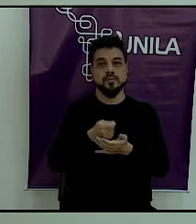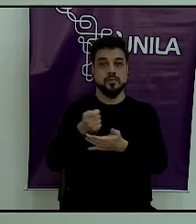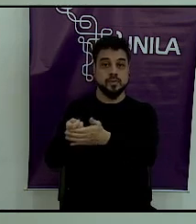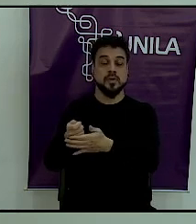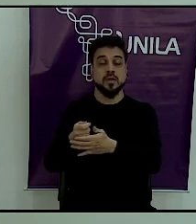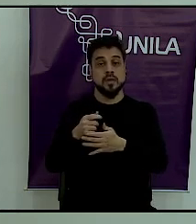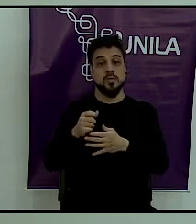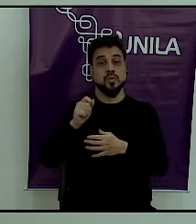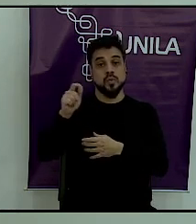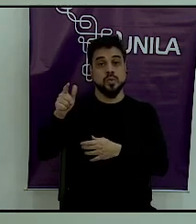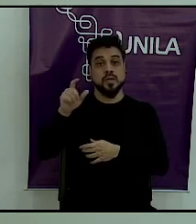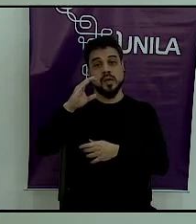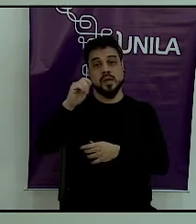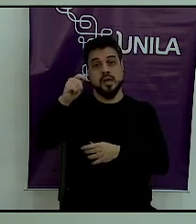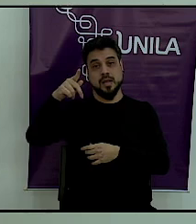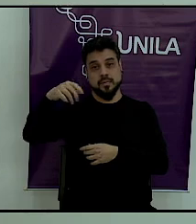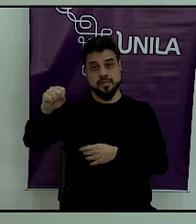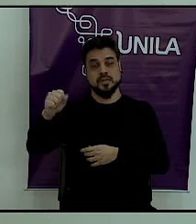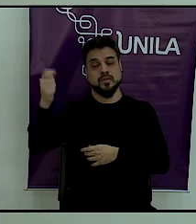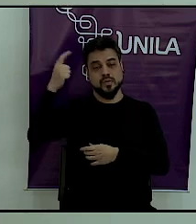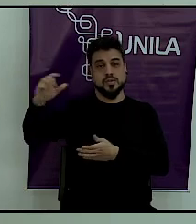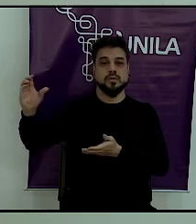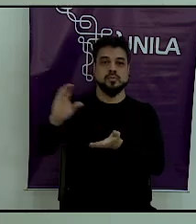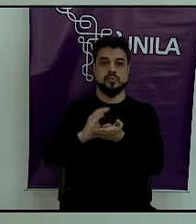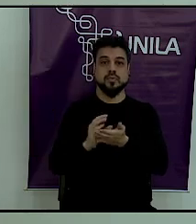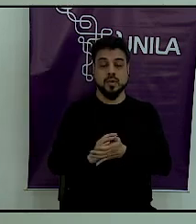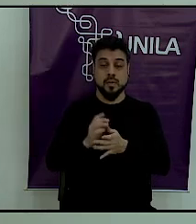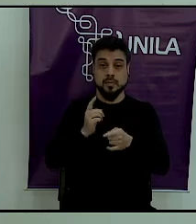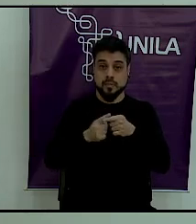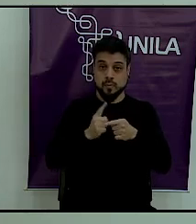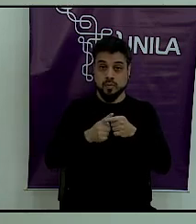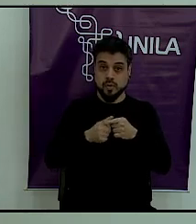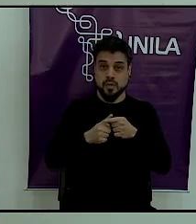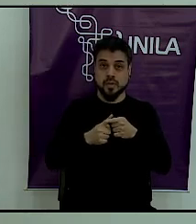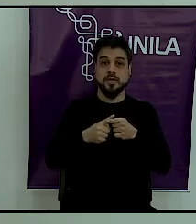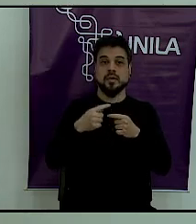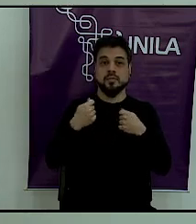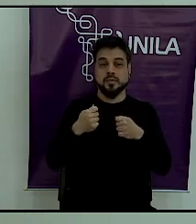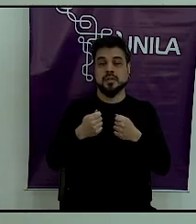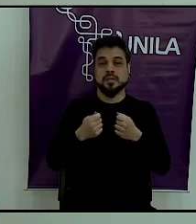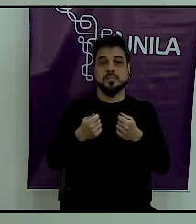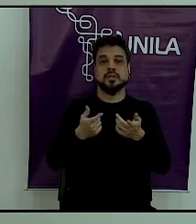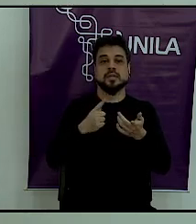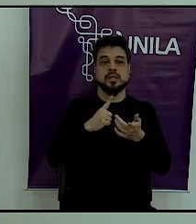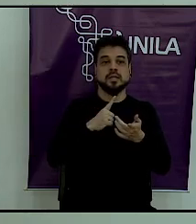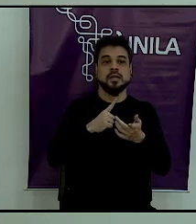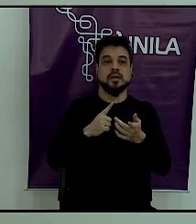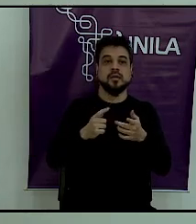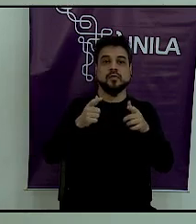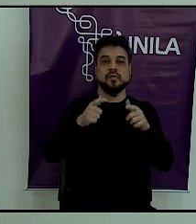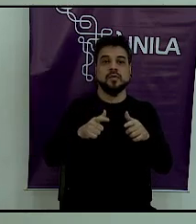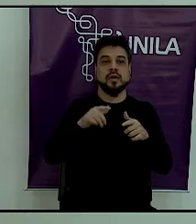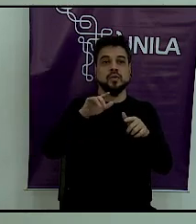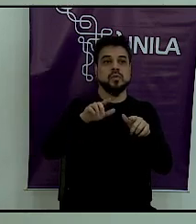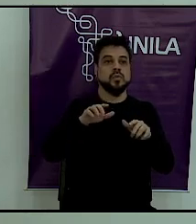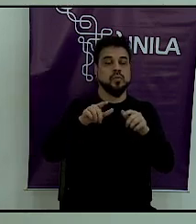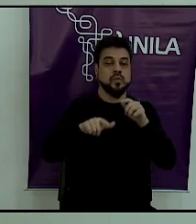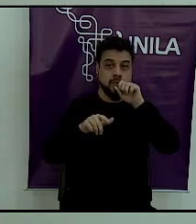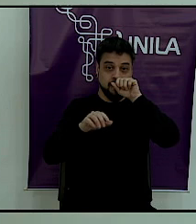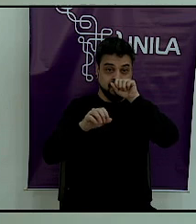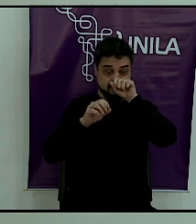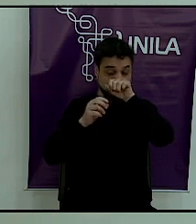CAPES, em função de que nós precisamos alojar esses estudantes e não podemos alojar aqui no